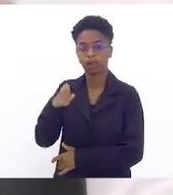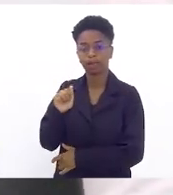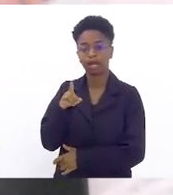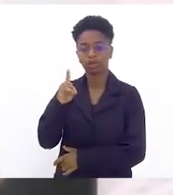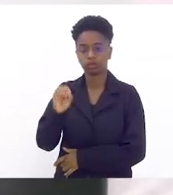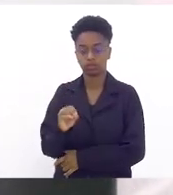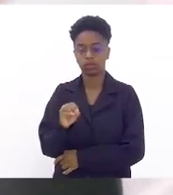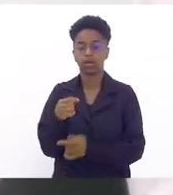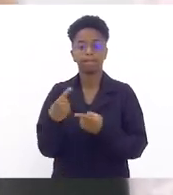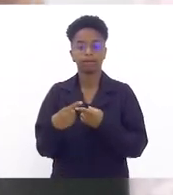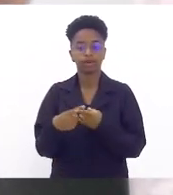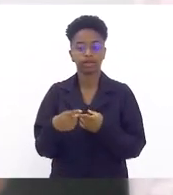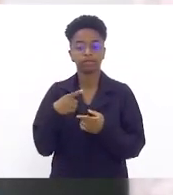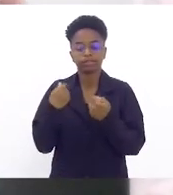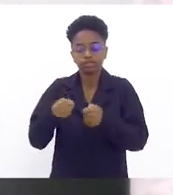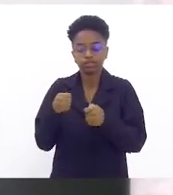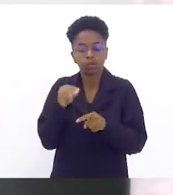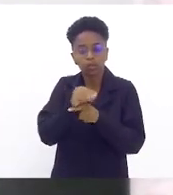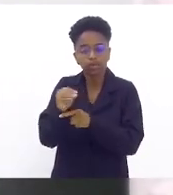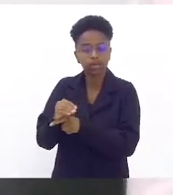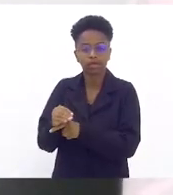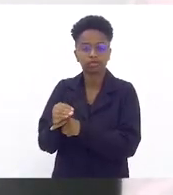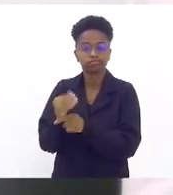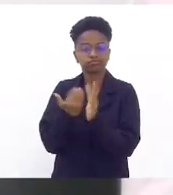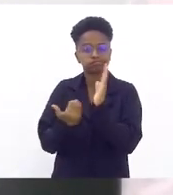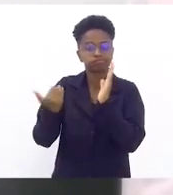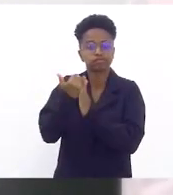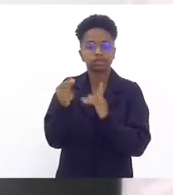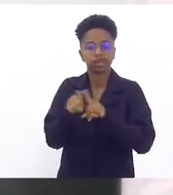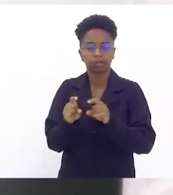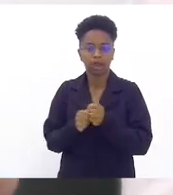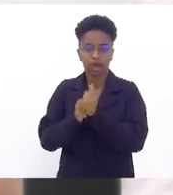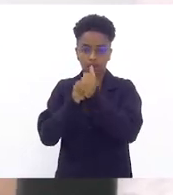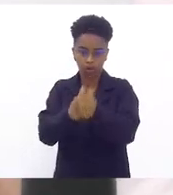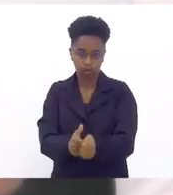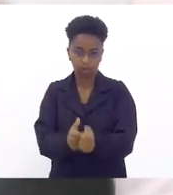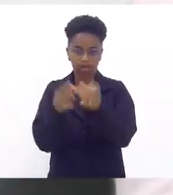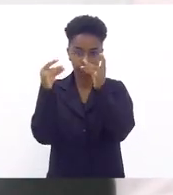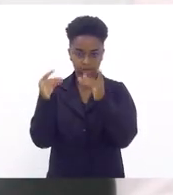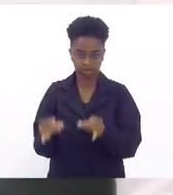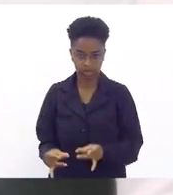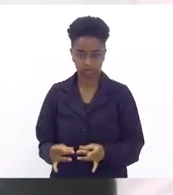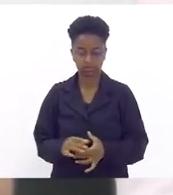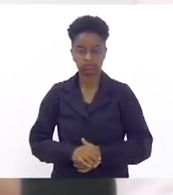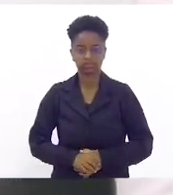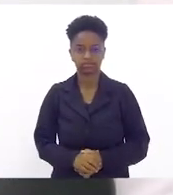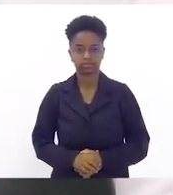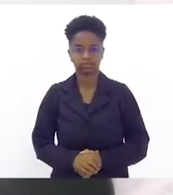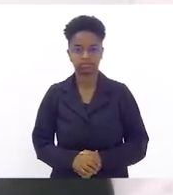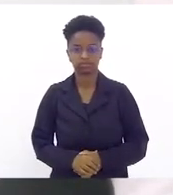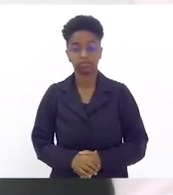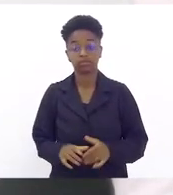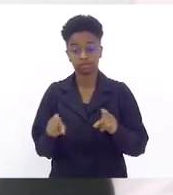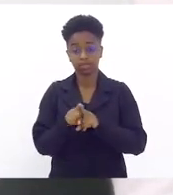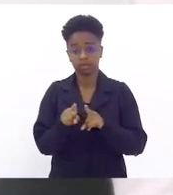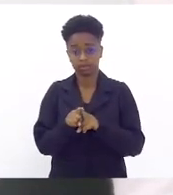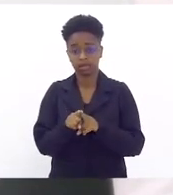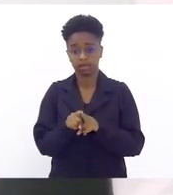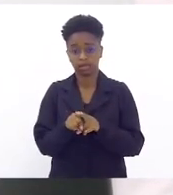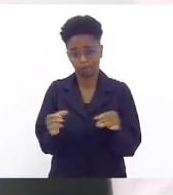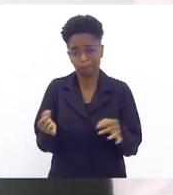que demanda um cuidado mais Ampla um acompanhamento mais mais específica e mais